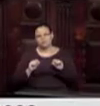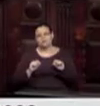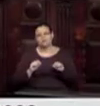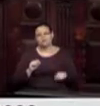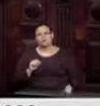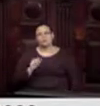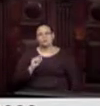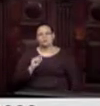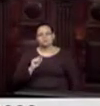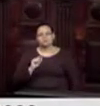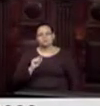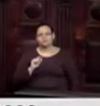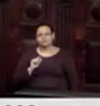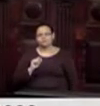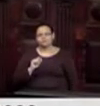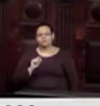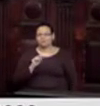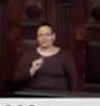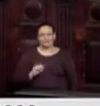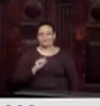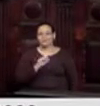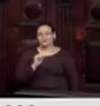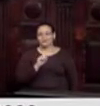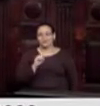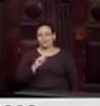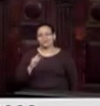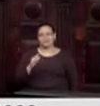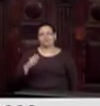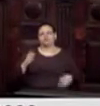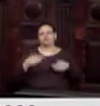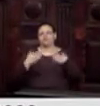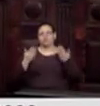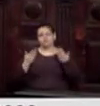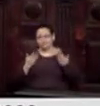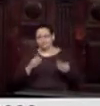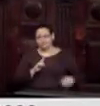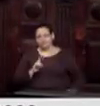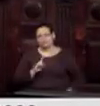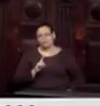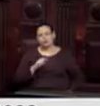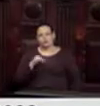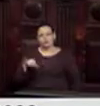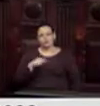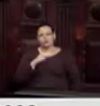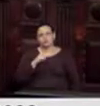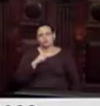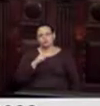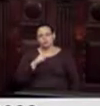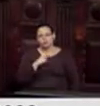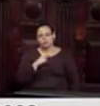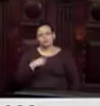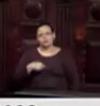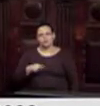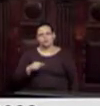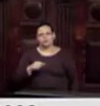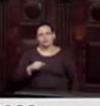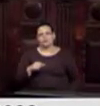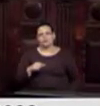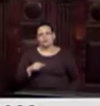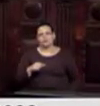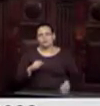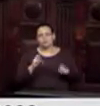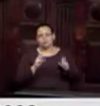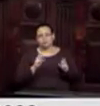Algo que não chega a ser surpreendente quando estamos diante de um vendilhão da